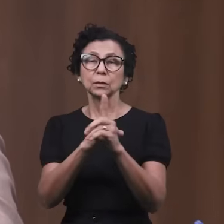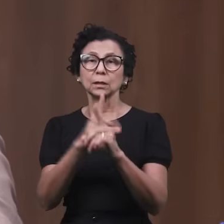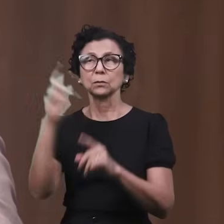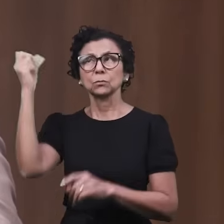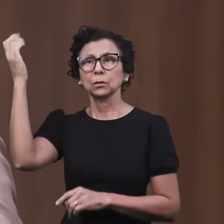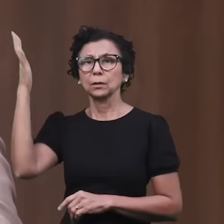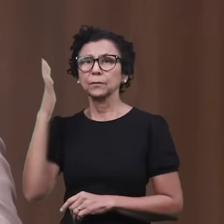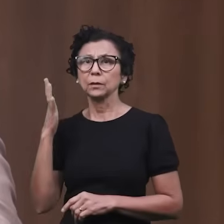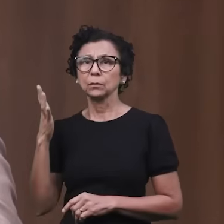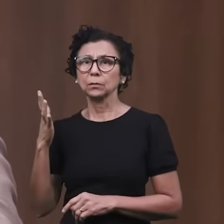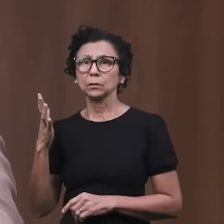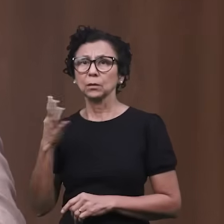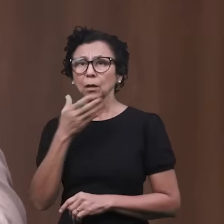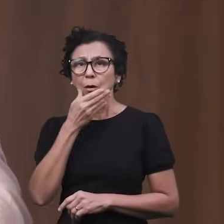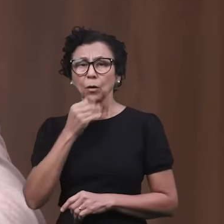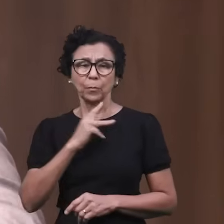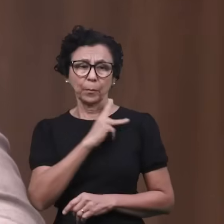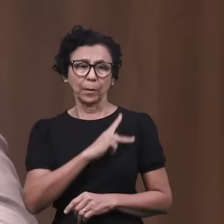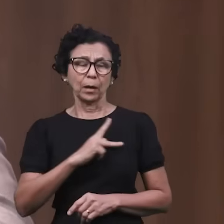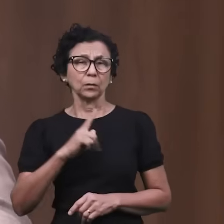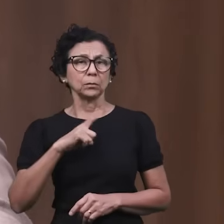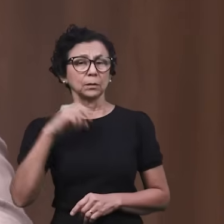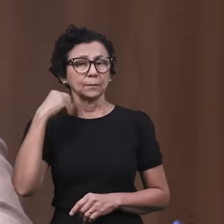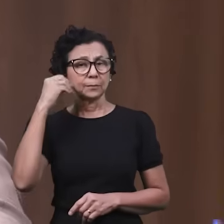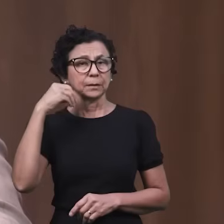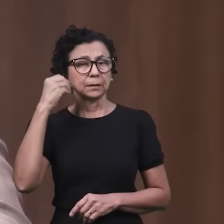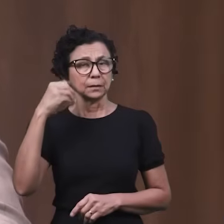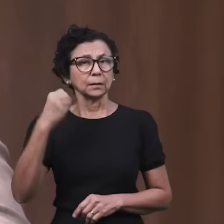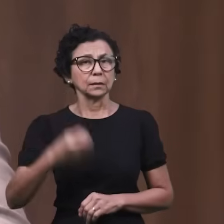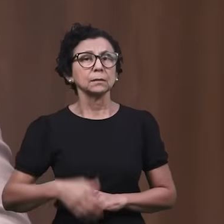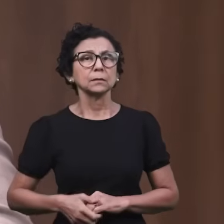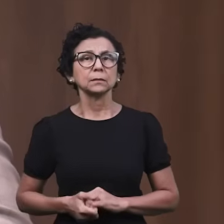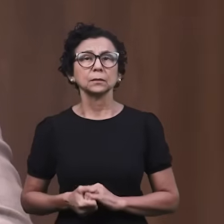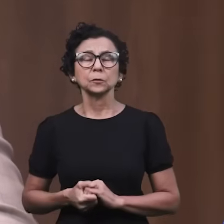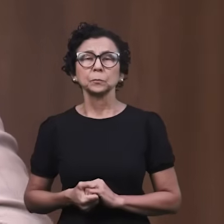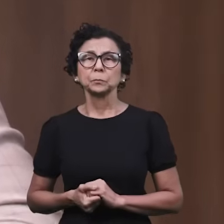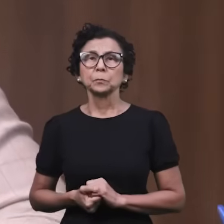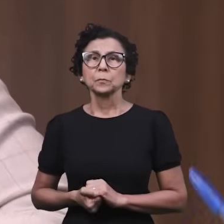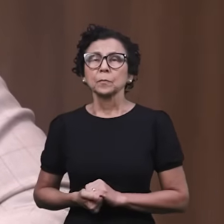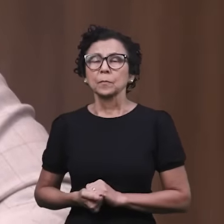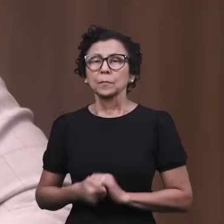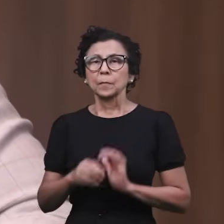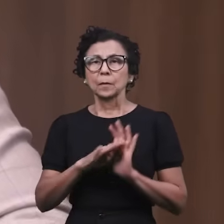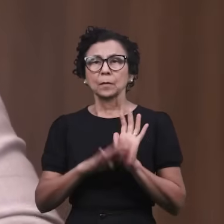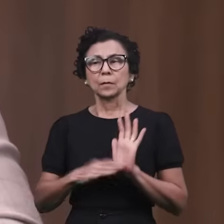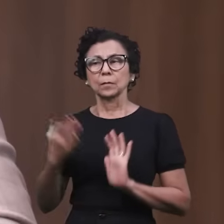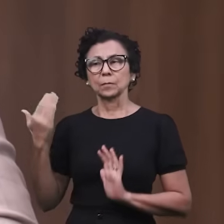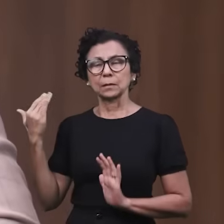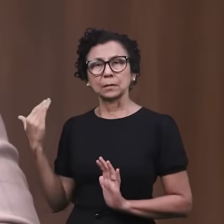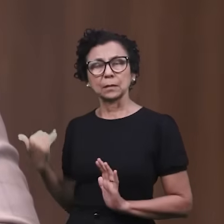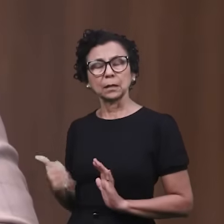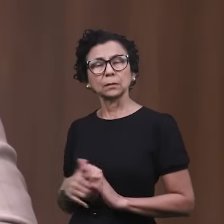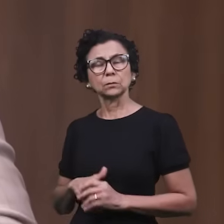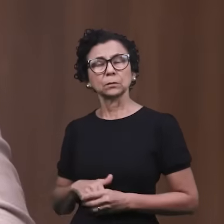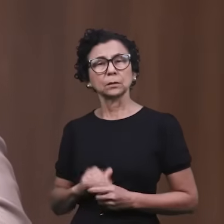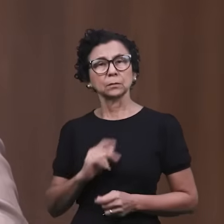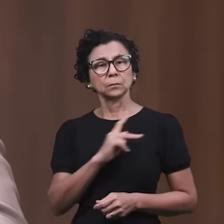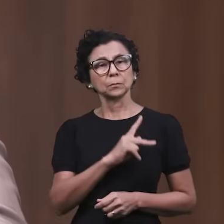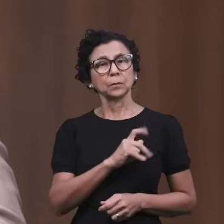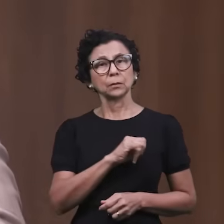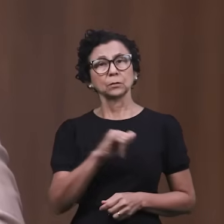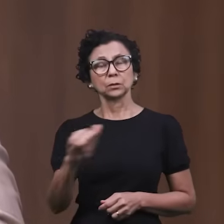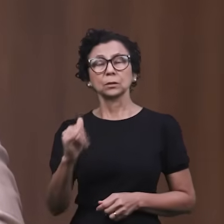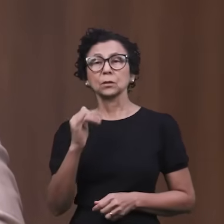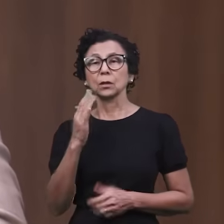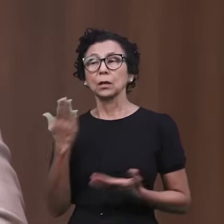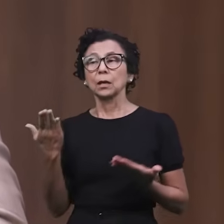Paulo, ele teve essa experiência, e nós já falamos até sobre isso em outros programas, que ele diz assim, quando estabelece a